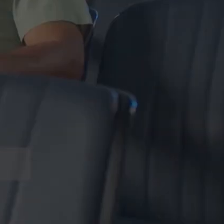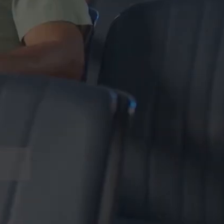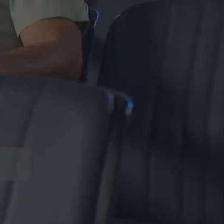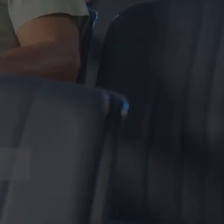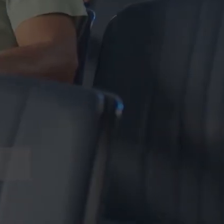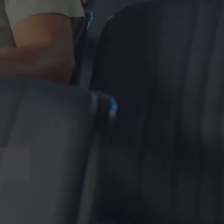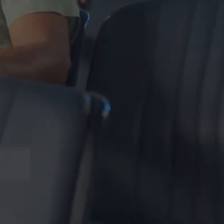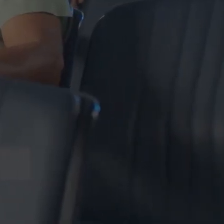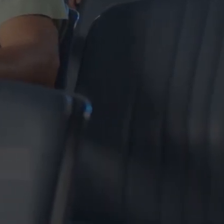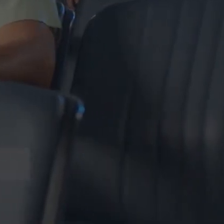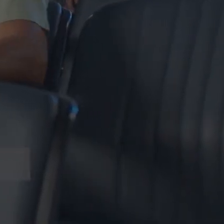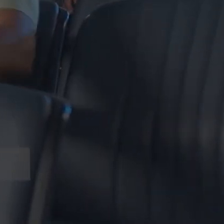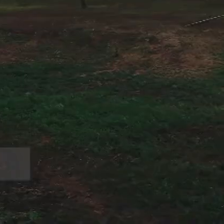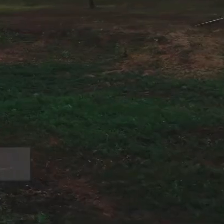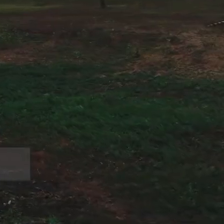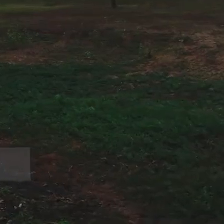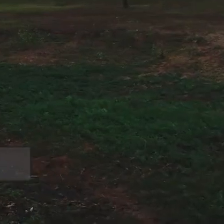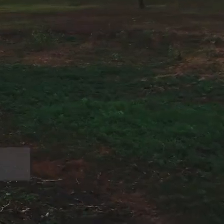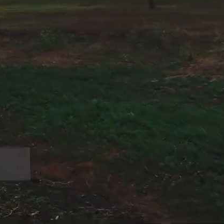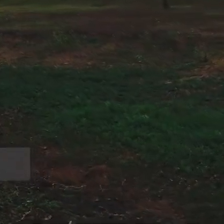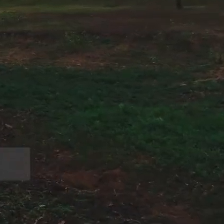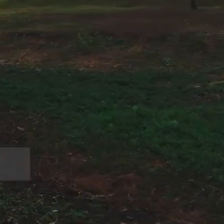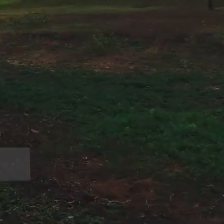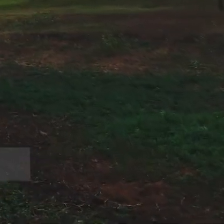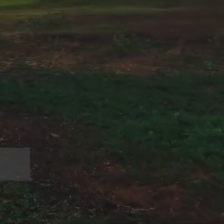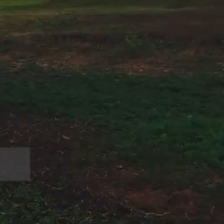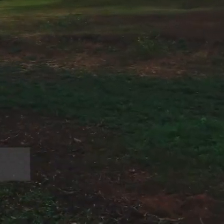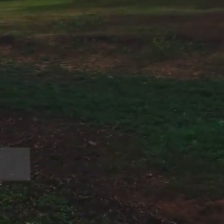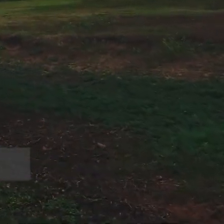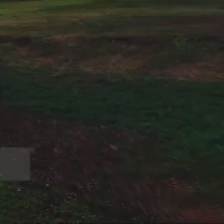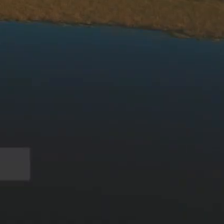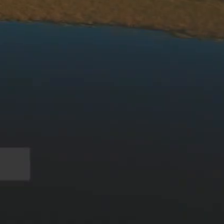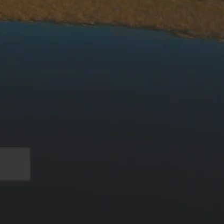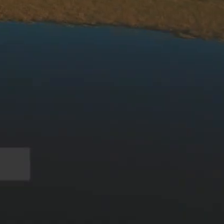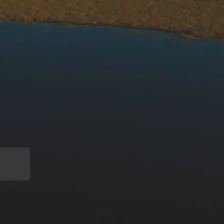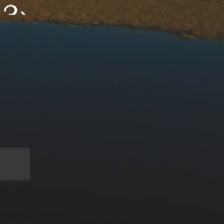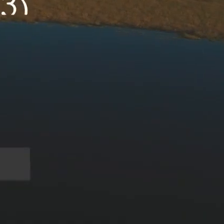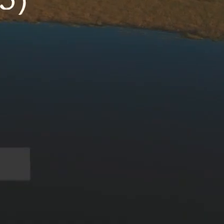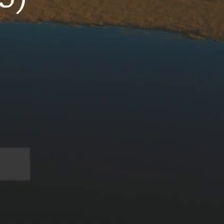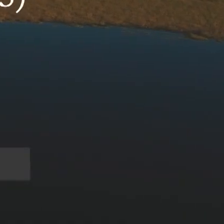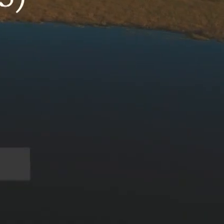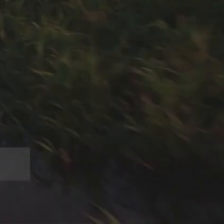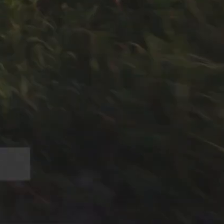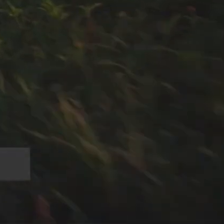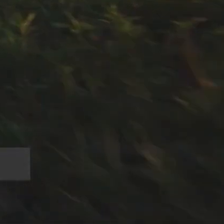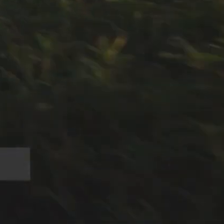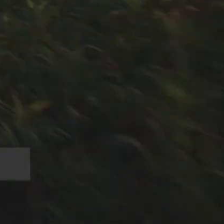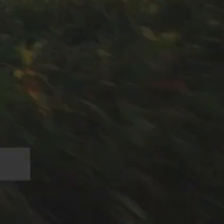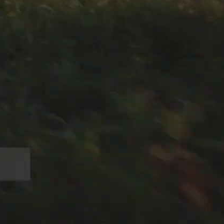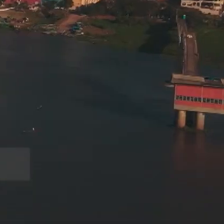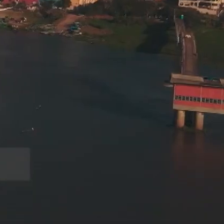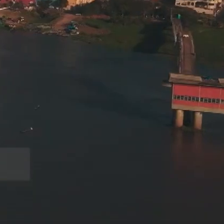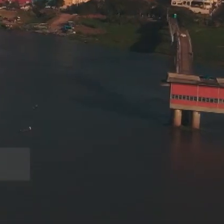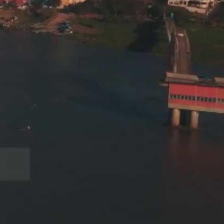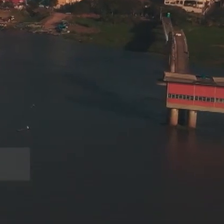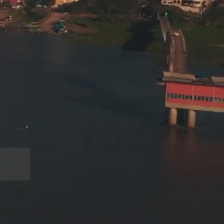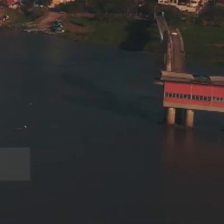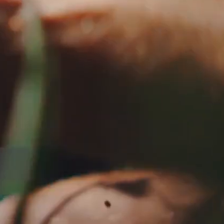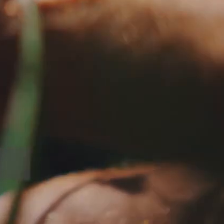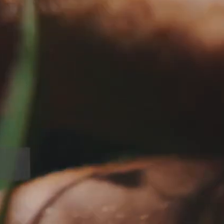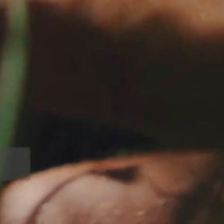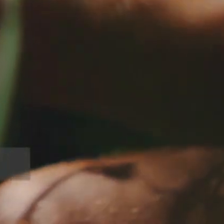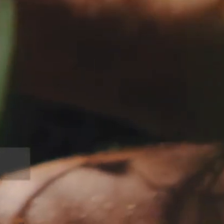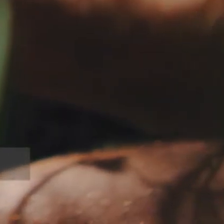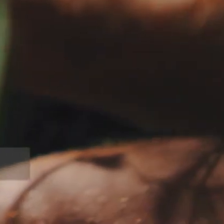resultados, representando os direitos e os interesses dos sul-mato-grossenses. Lei do Pantanal. Novos horizontes para o